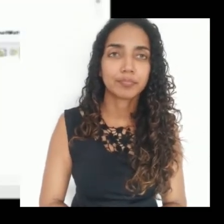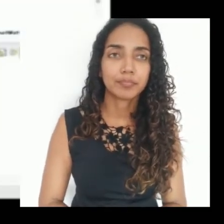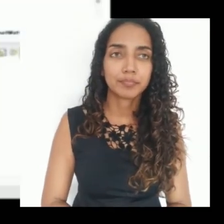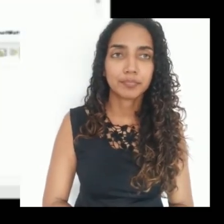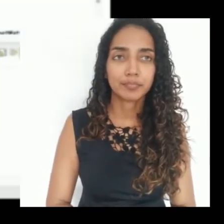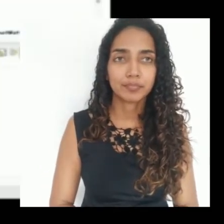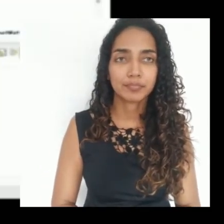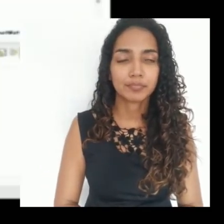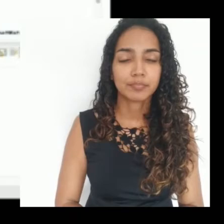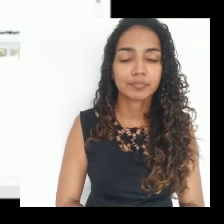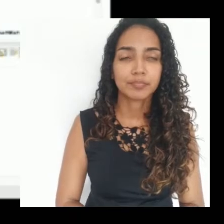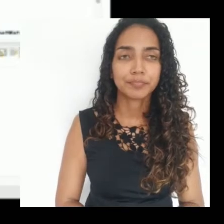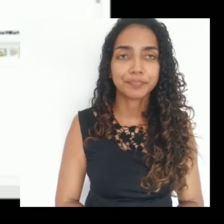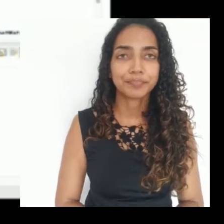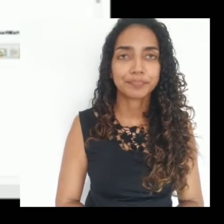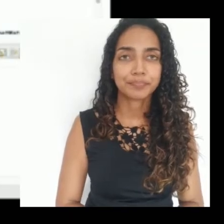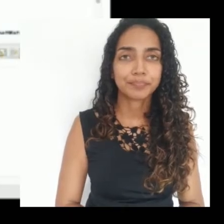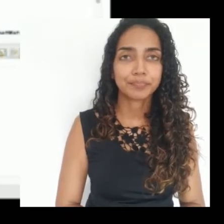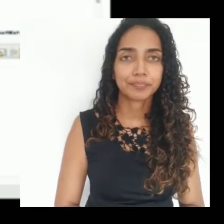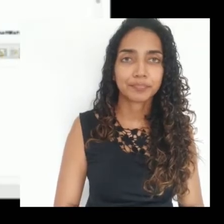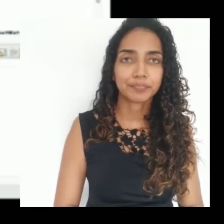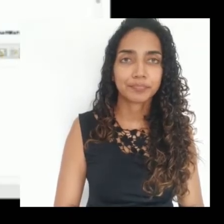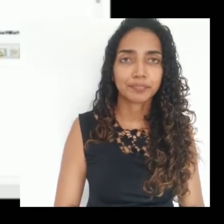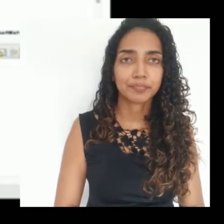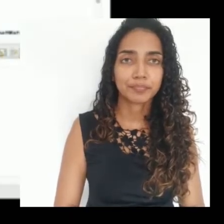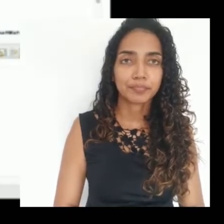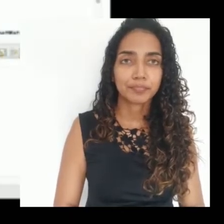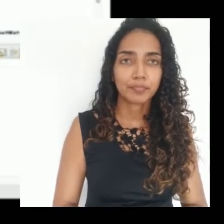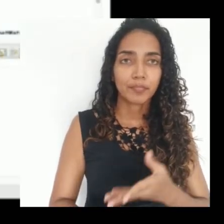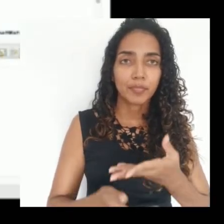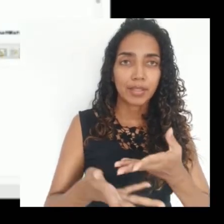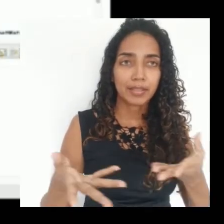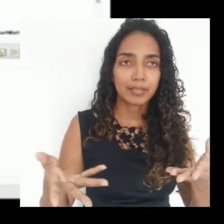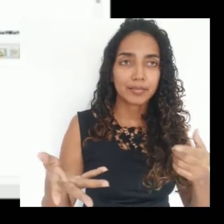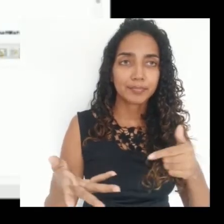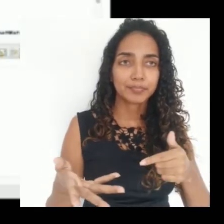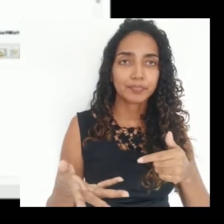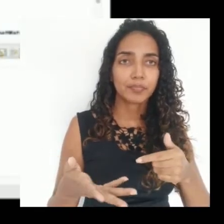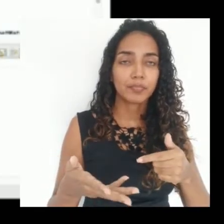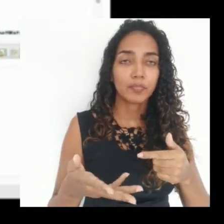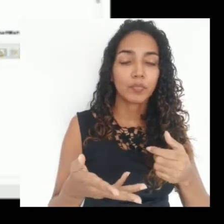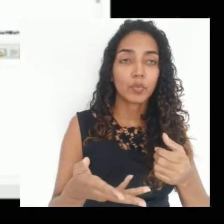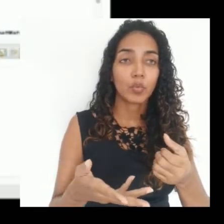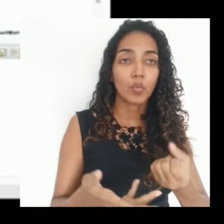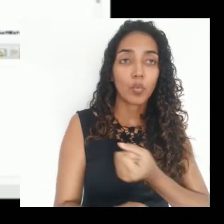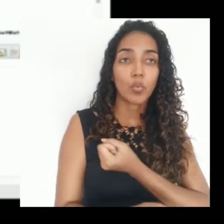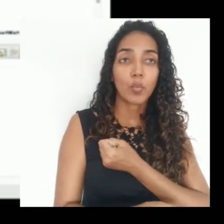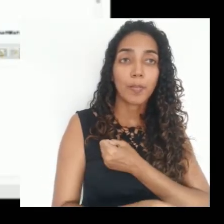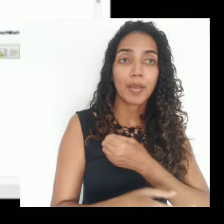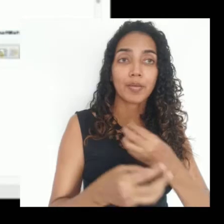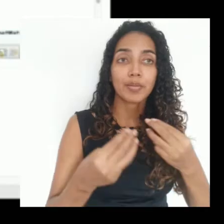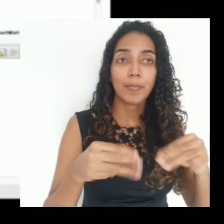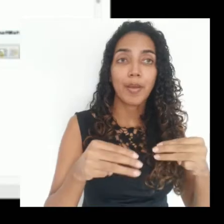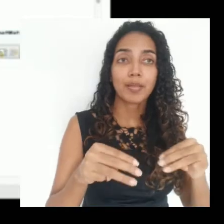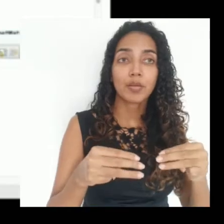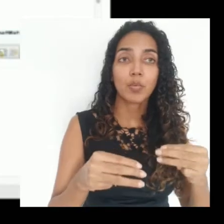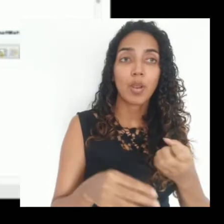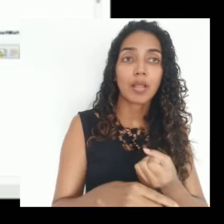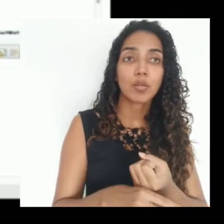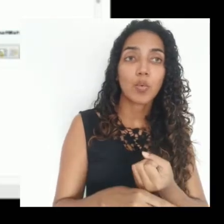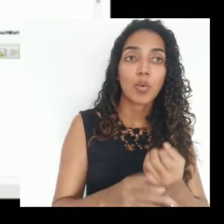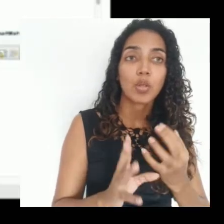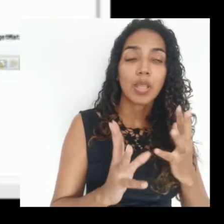aqui turma LC1, nome programação 2, matriculados igual a 3. Poderia mandar imprimir a lista de matriculados, poderia fazer uma série de outras